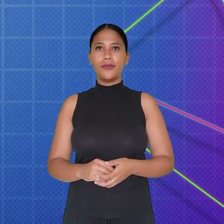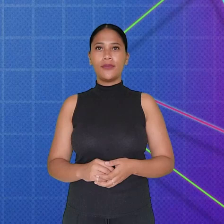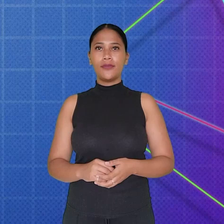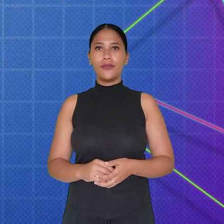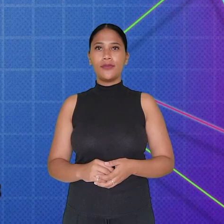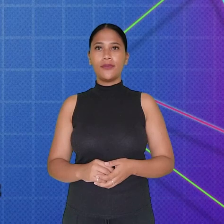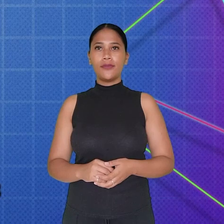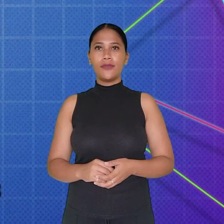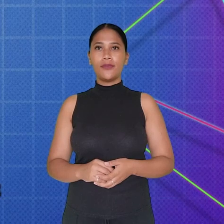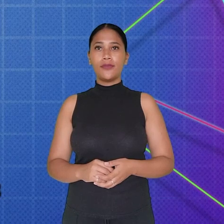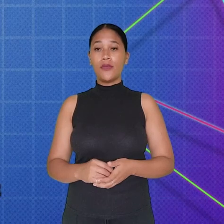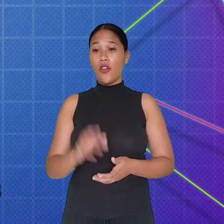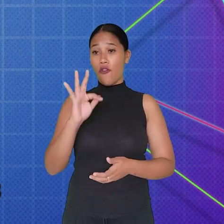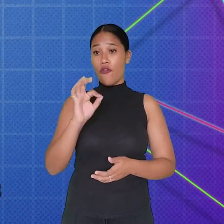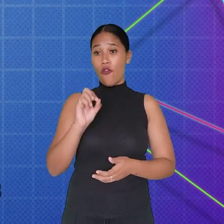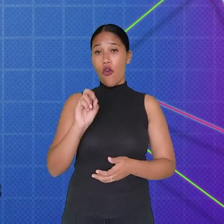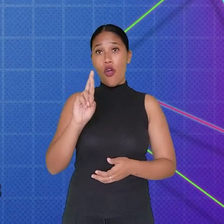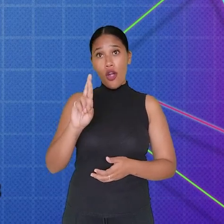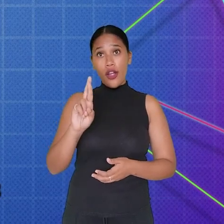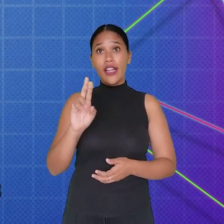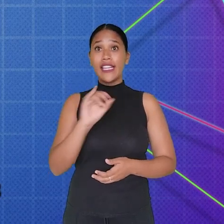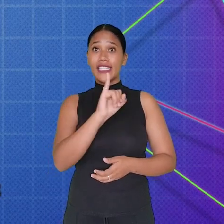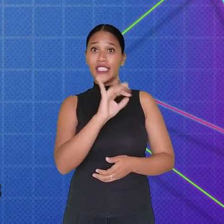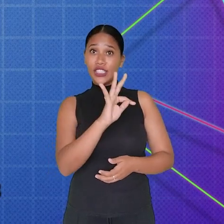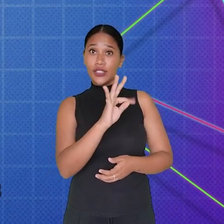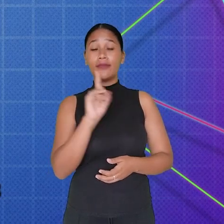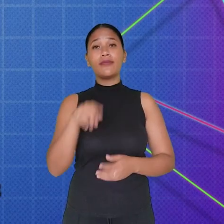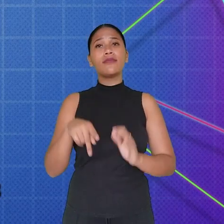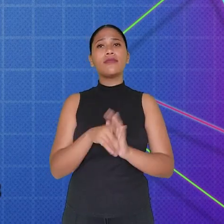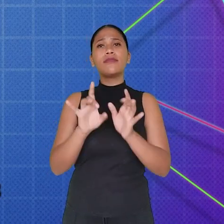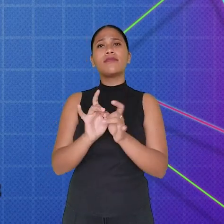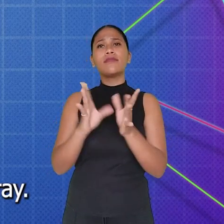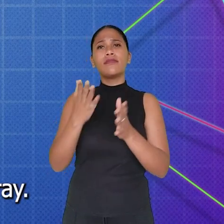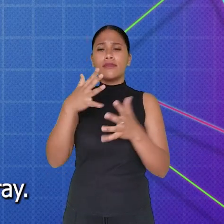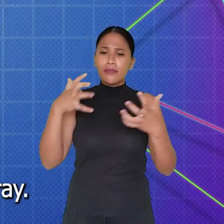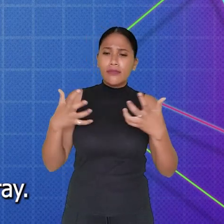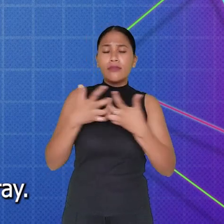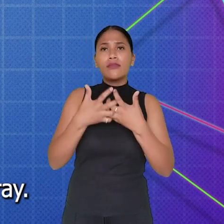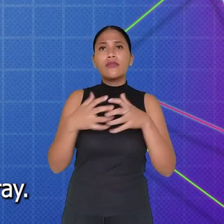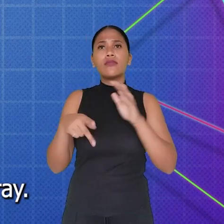For each. A estrutura for each permite que você itere sobre